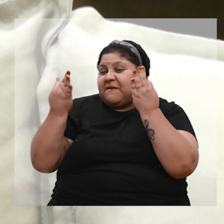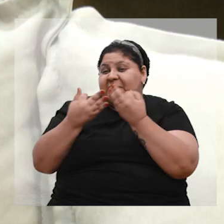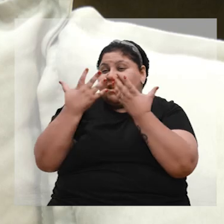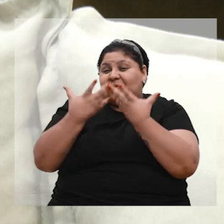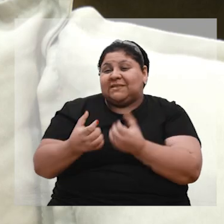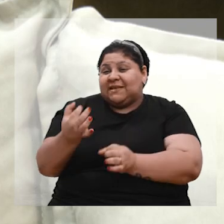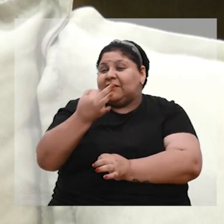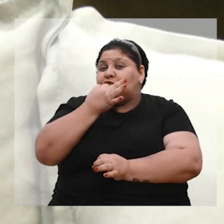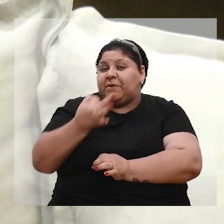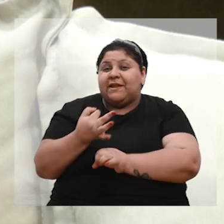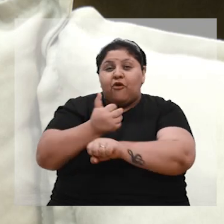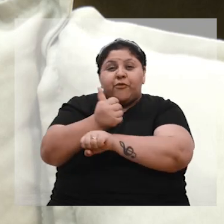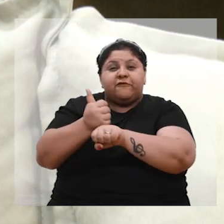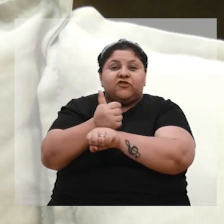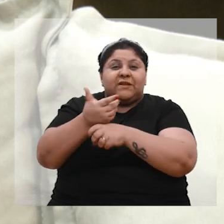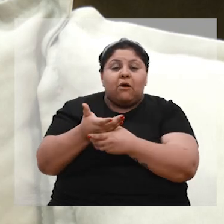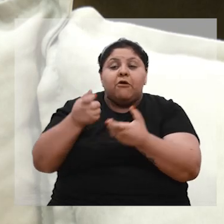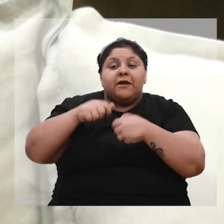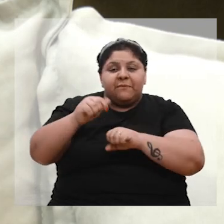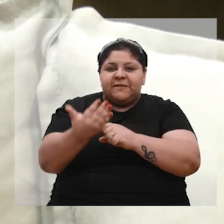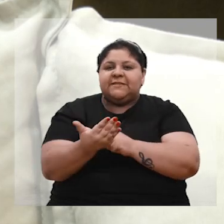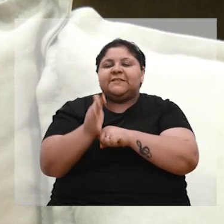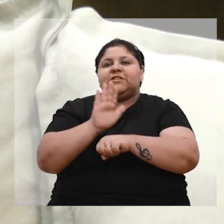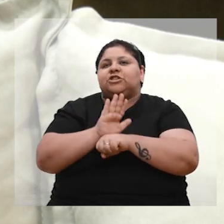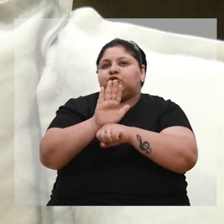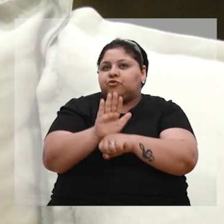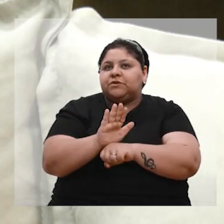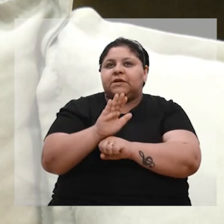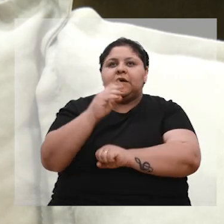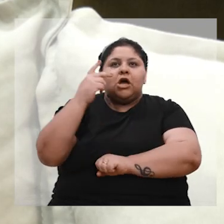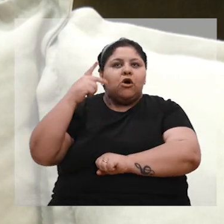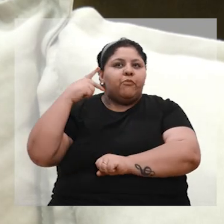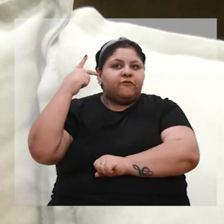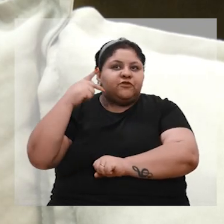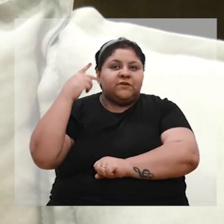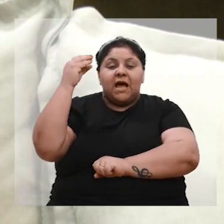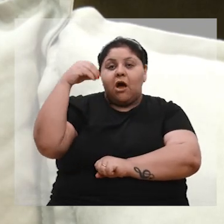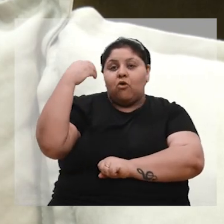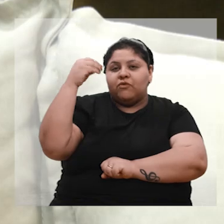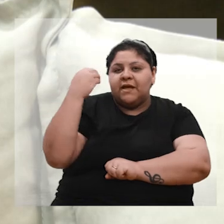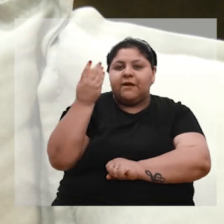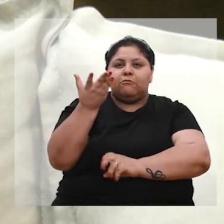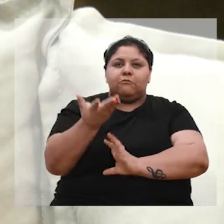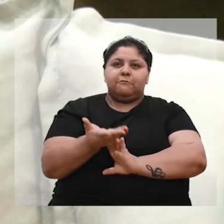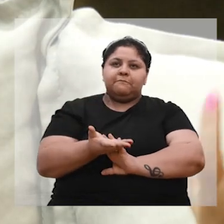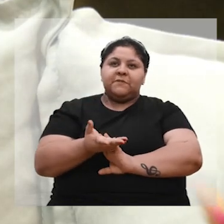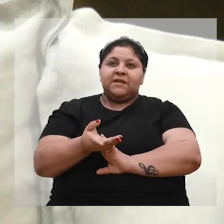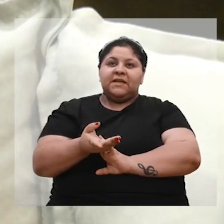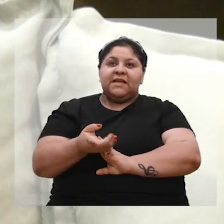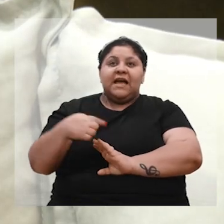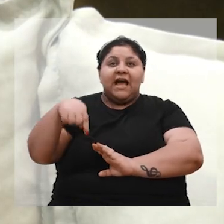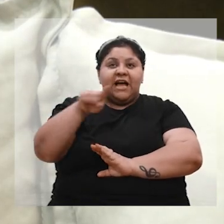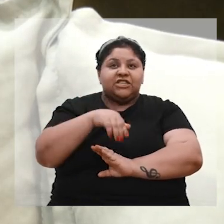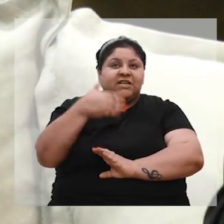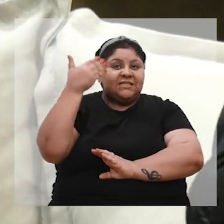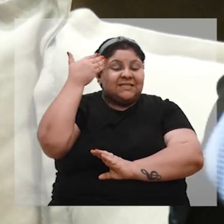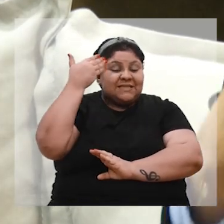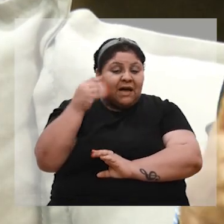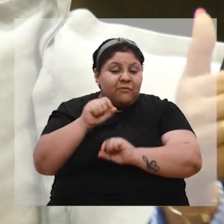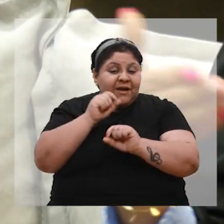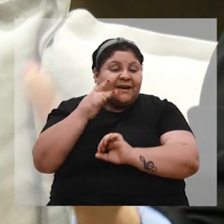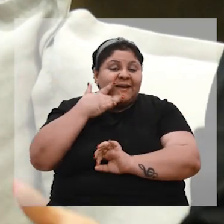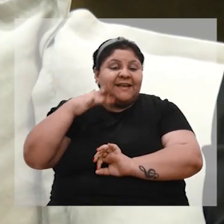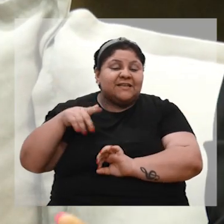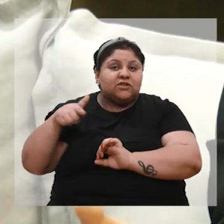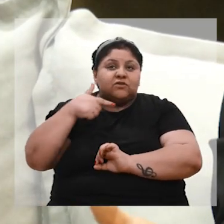uma segunda orientação, uma opinião de um pediatra, de um neuro, de ir em busca, porque quando a gente está ali, a gente sabe o que a